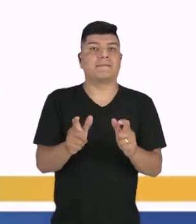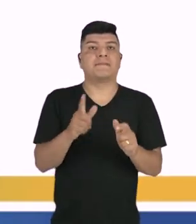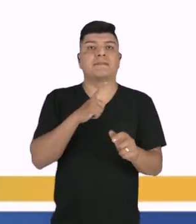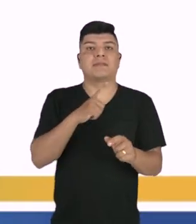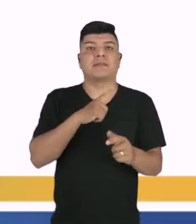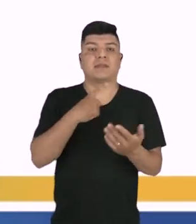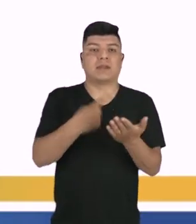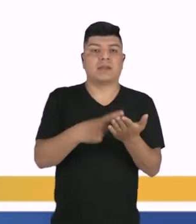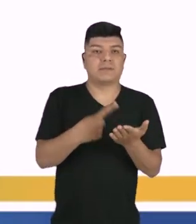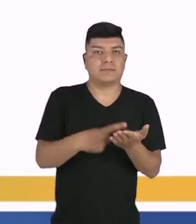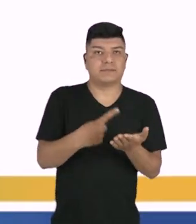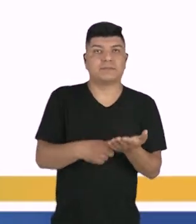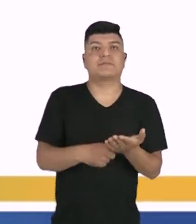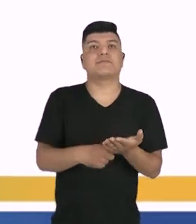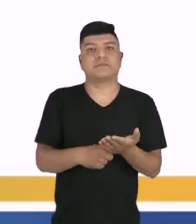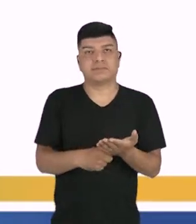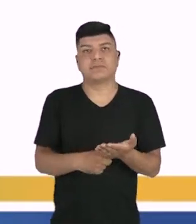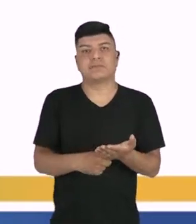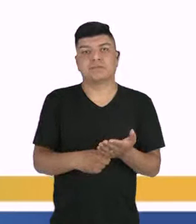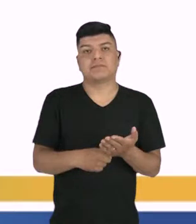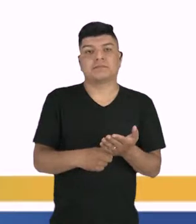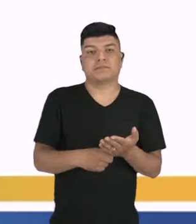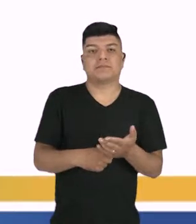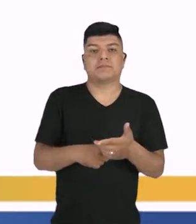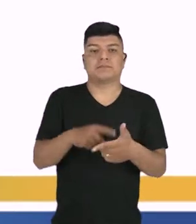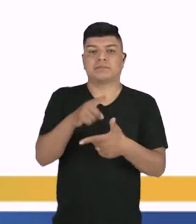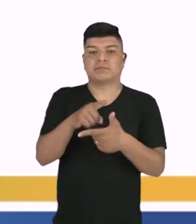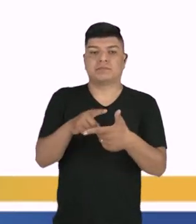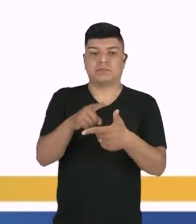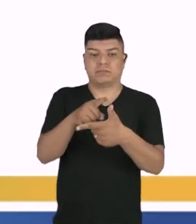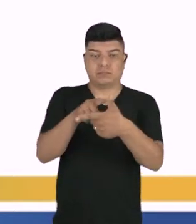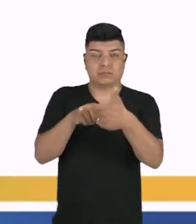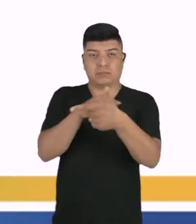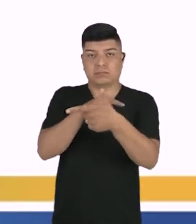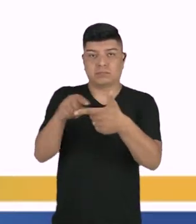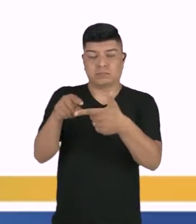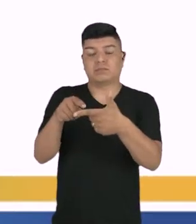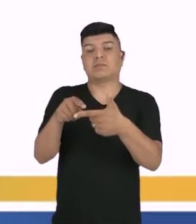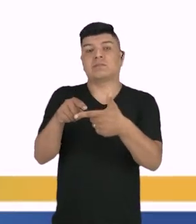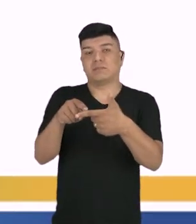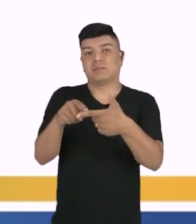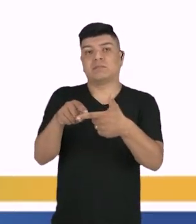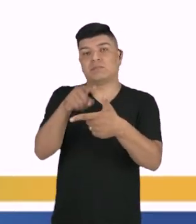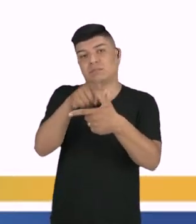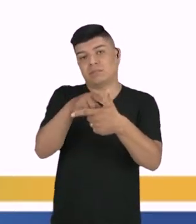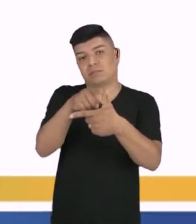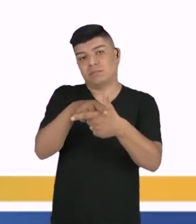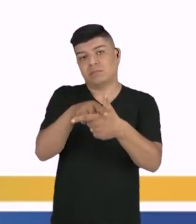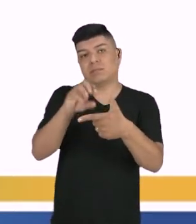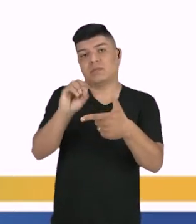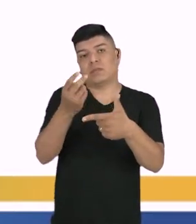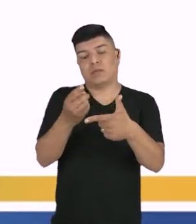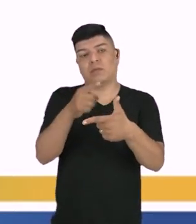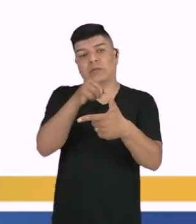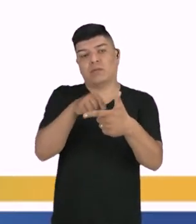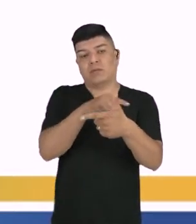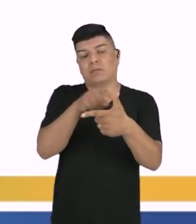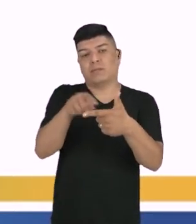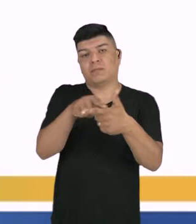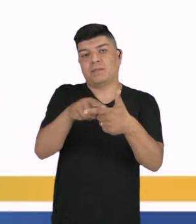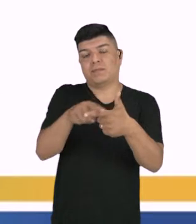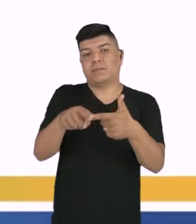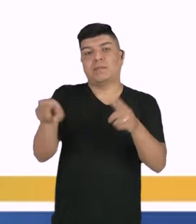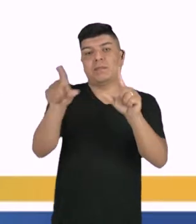essa combinação, né, de seno menor ou igual a 0 e cosseno maior ou igual a